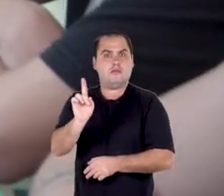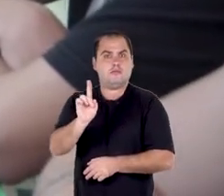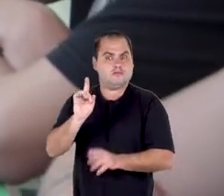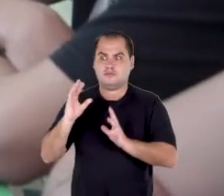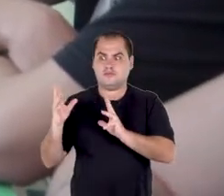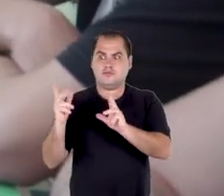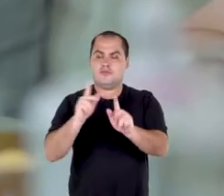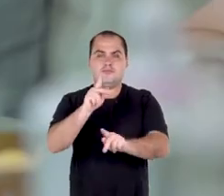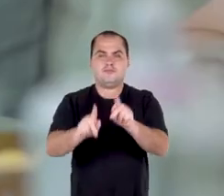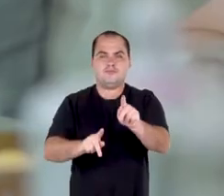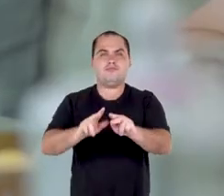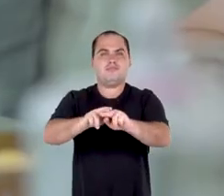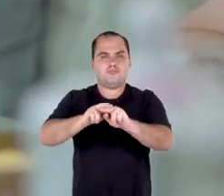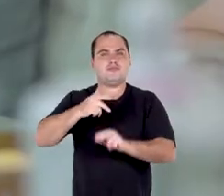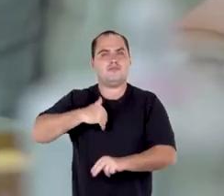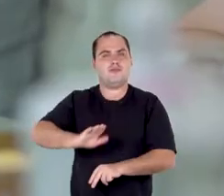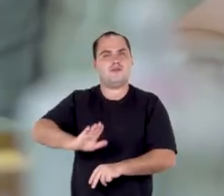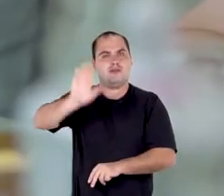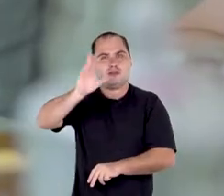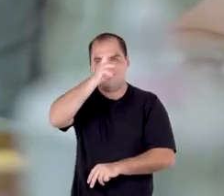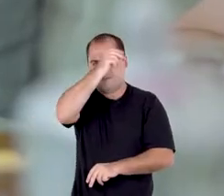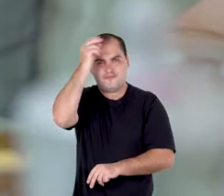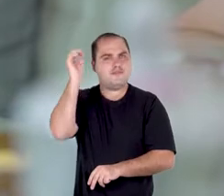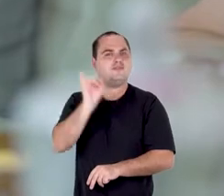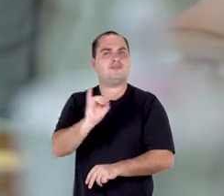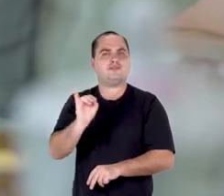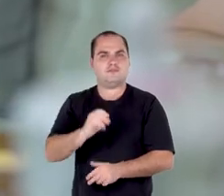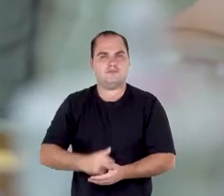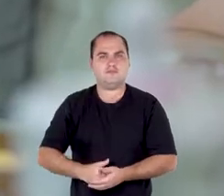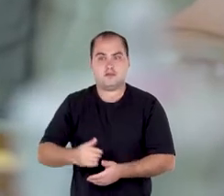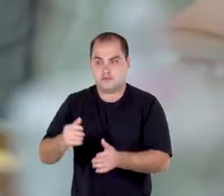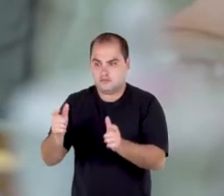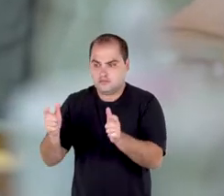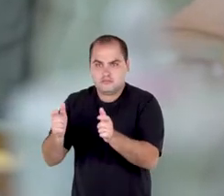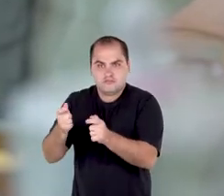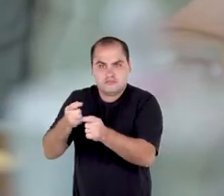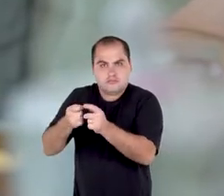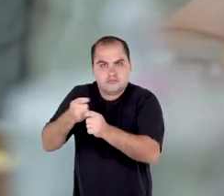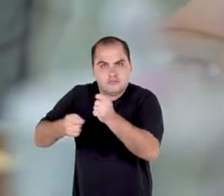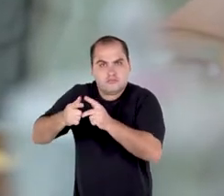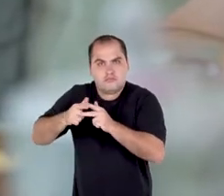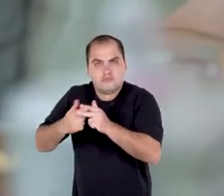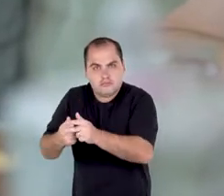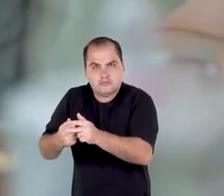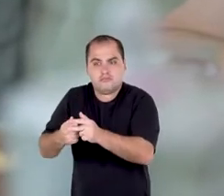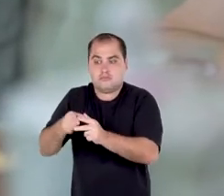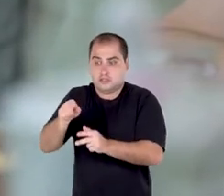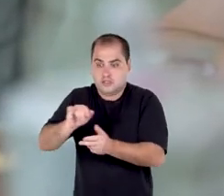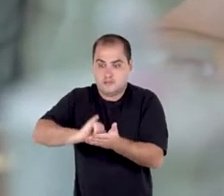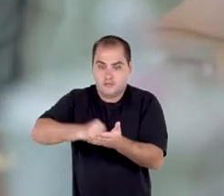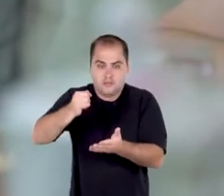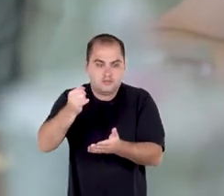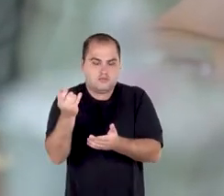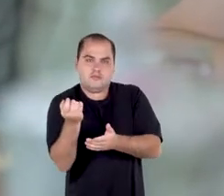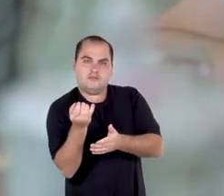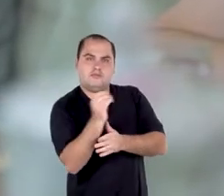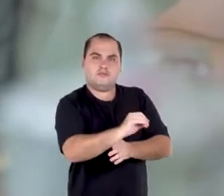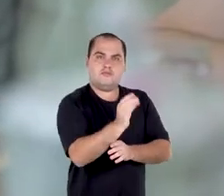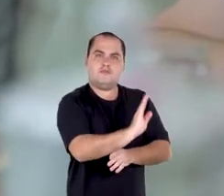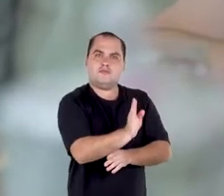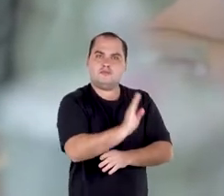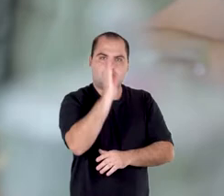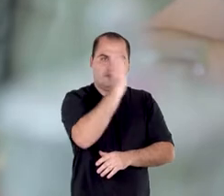é público. É com esse propósito que eu sou candidato a prefeito de Itajaí. Enxugar a máquina pública e transformar os